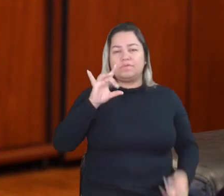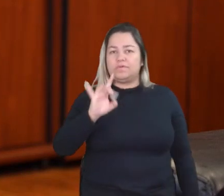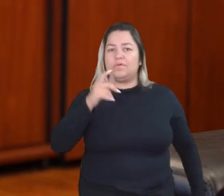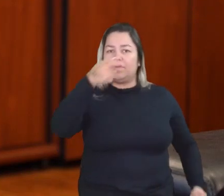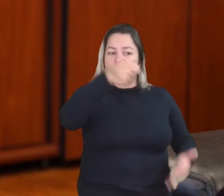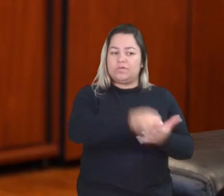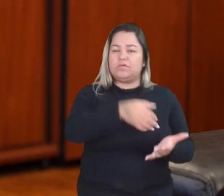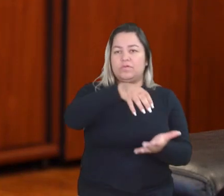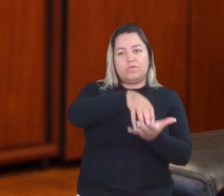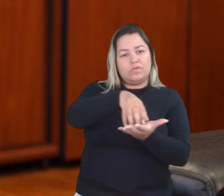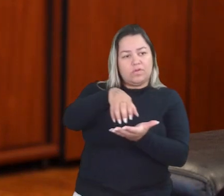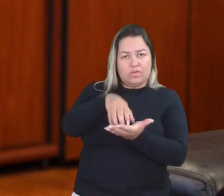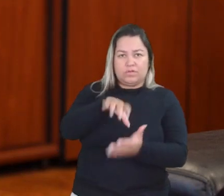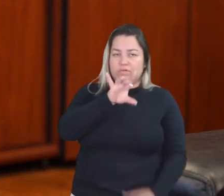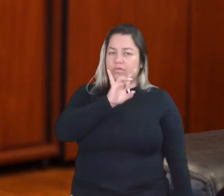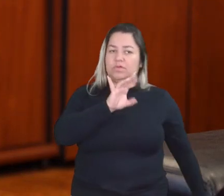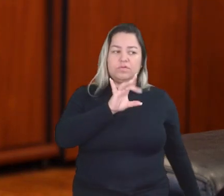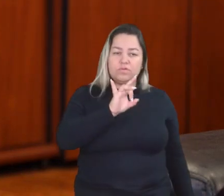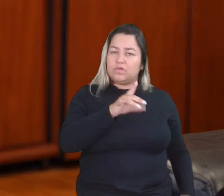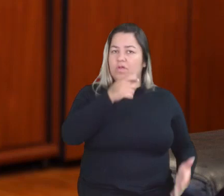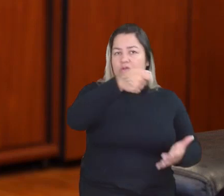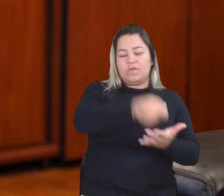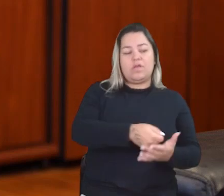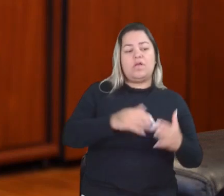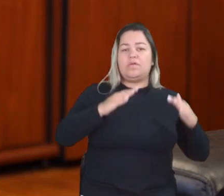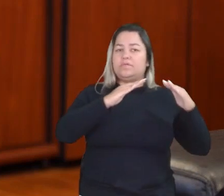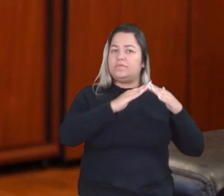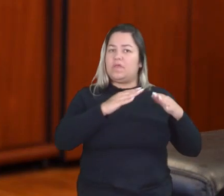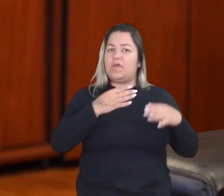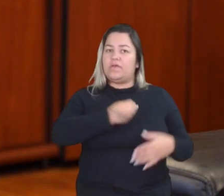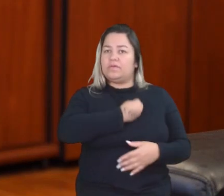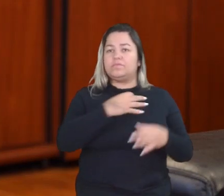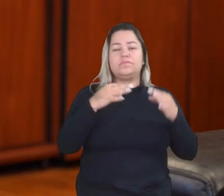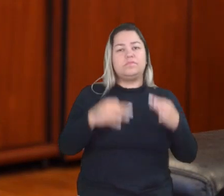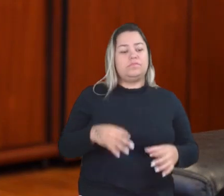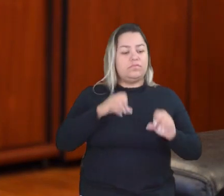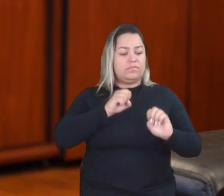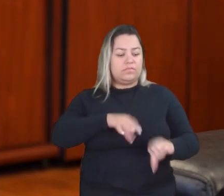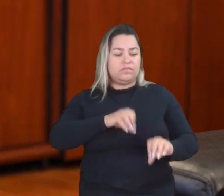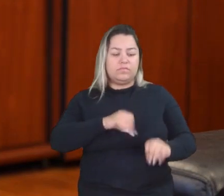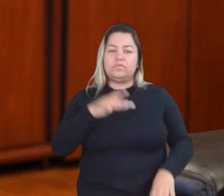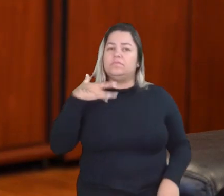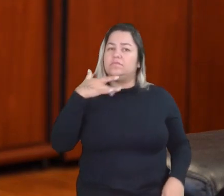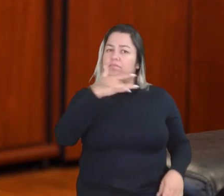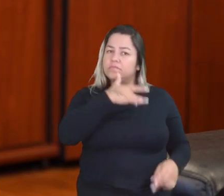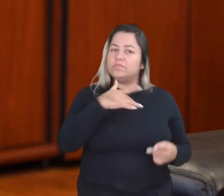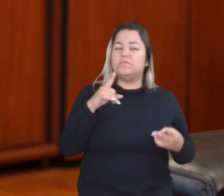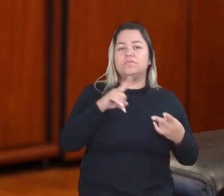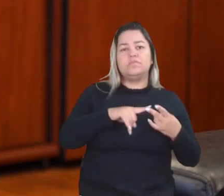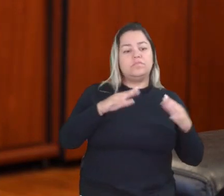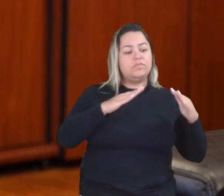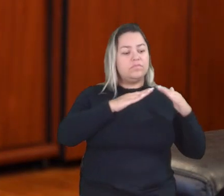só garantir um território, sabe, amiga? Não era só garantir moradia, era garantir vida digna. Era educação,